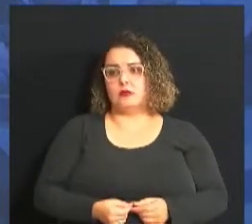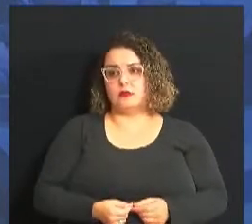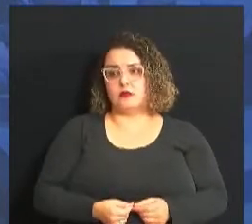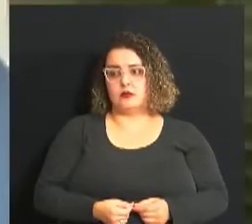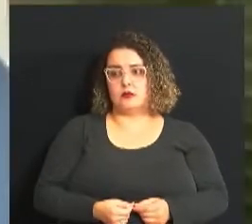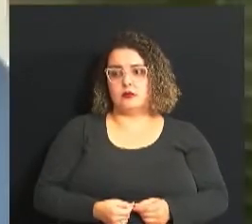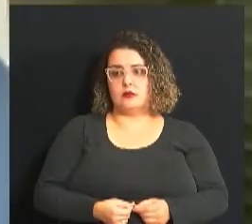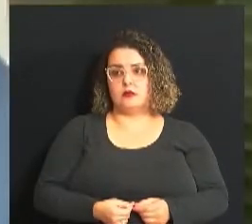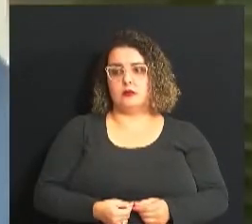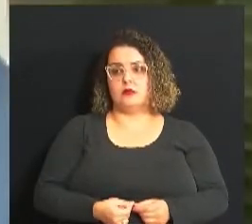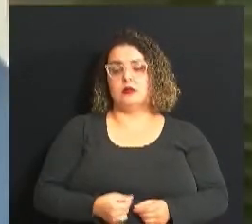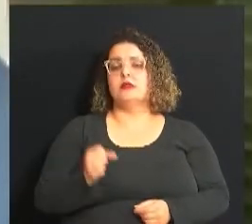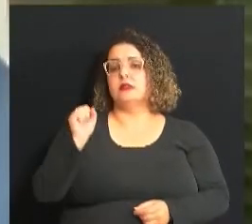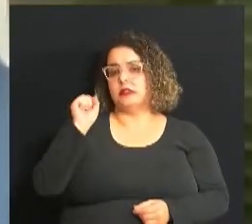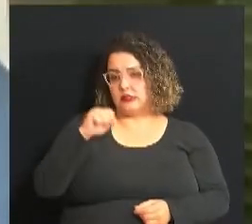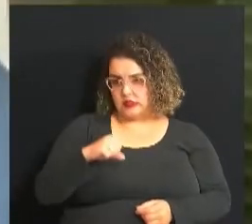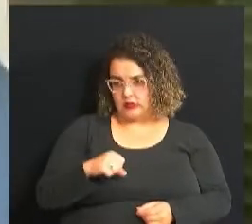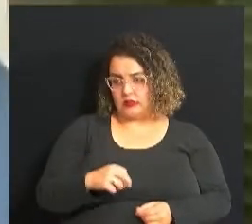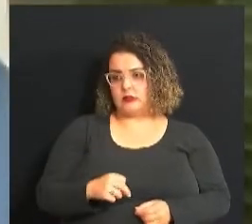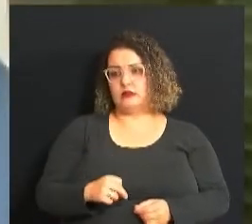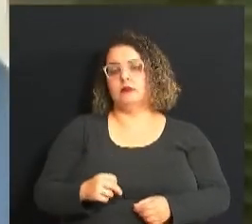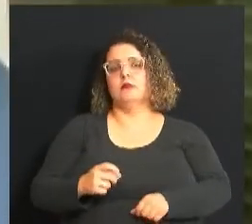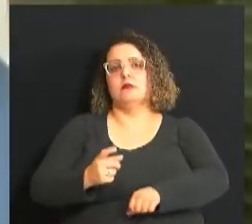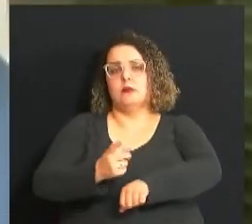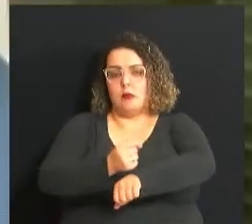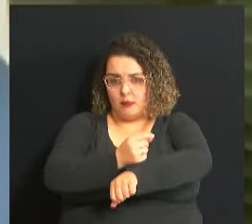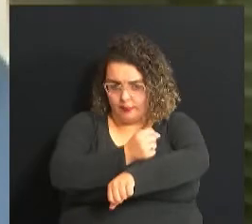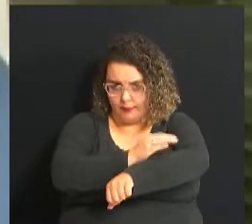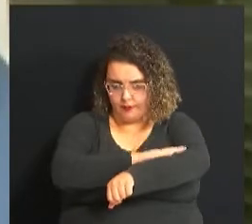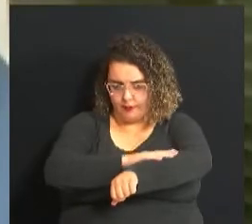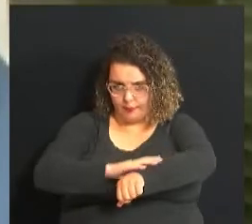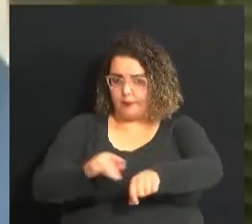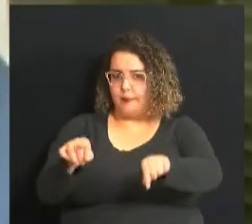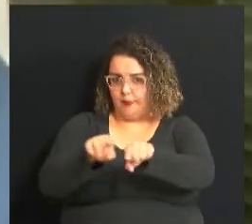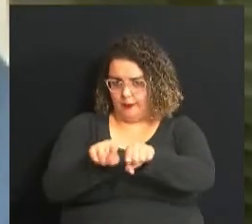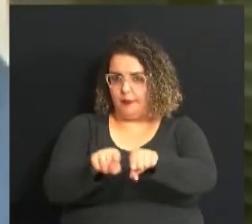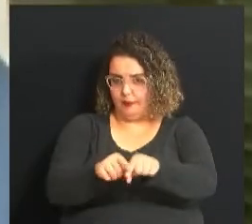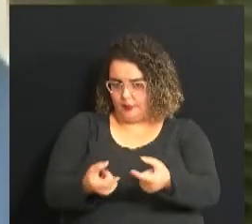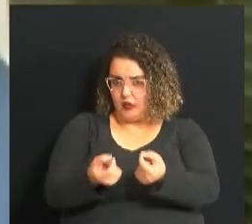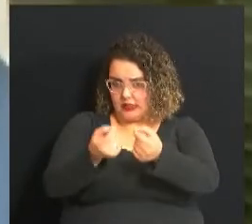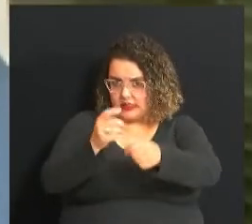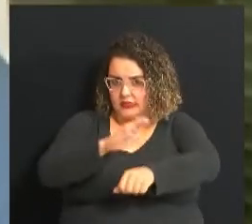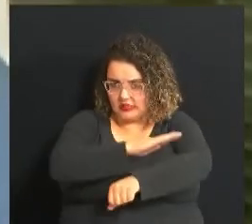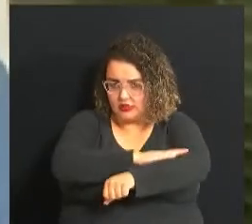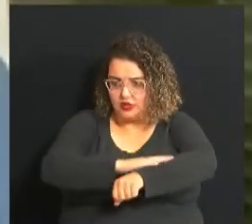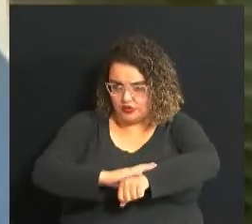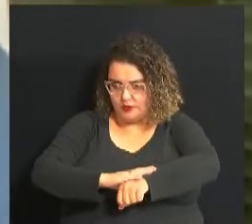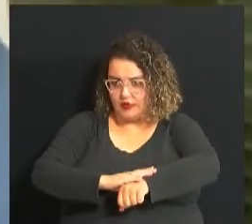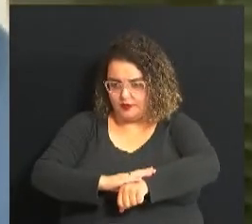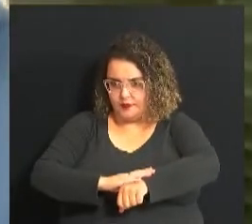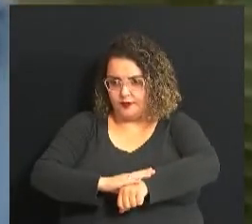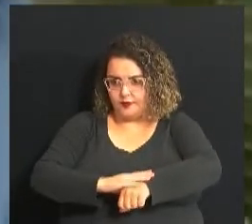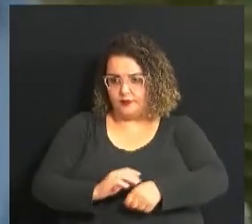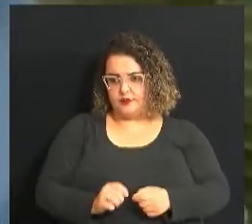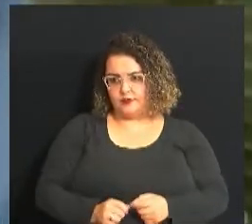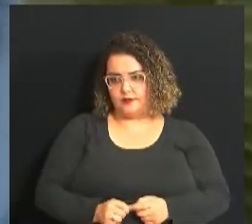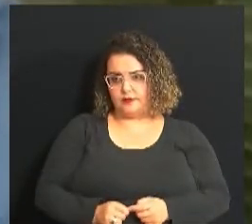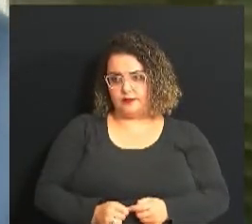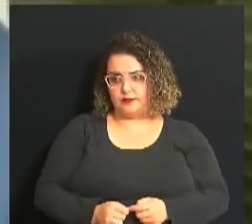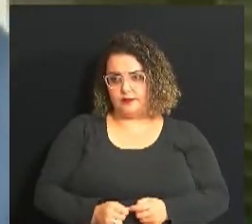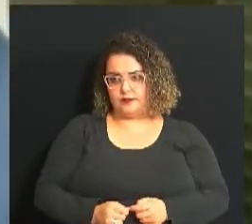Sim, pele também. Existem um vínculo muito grande